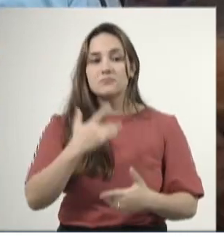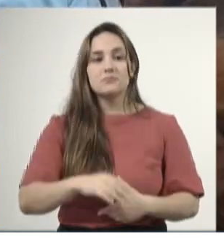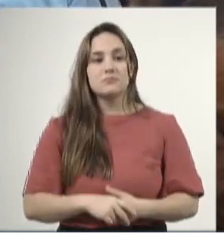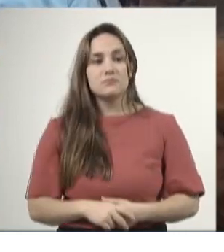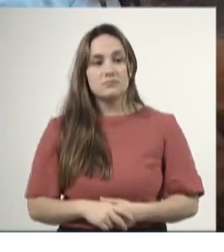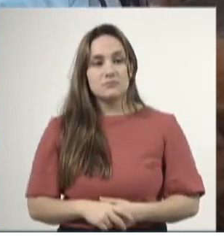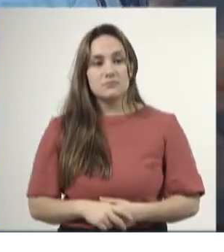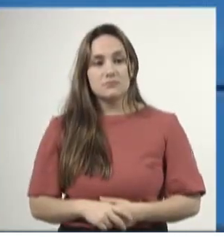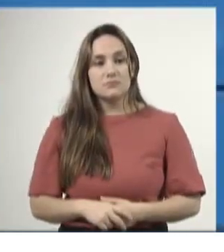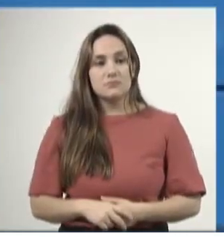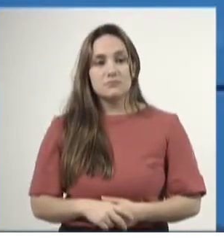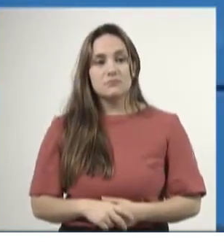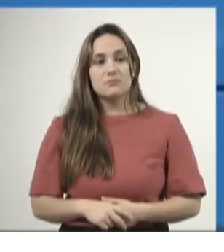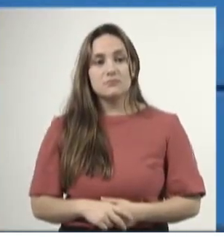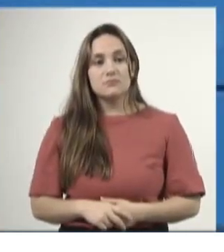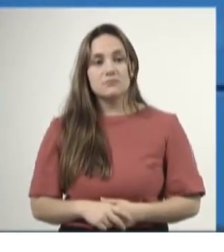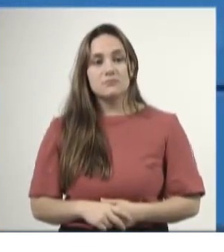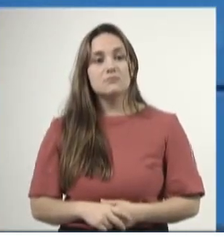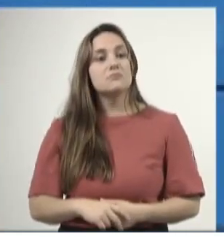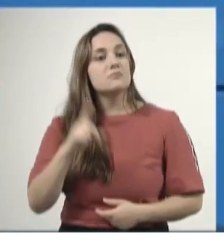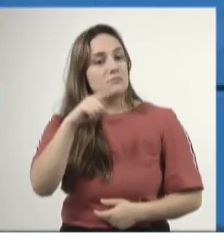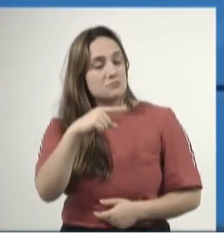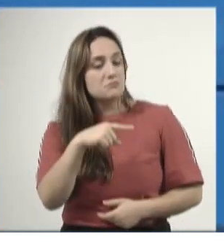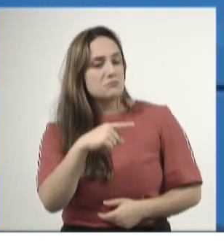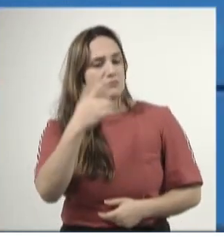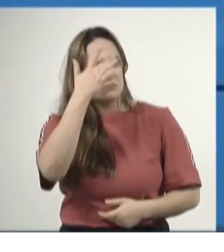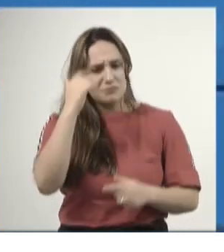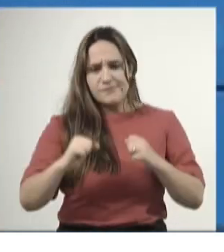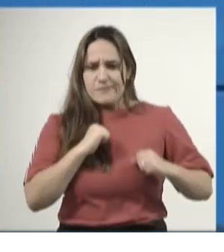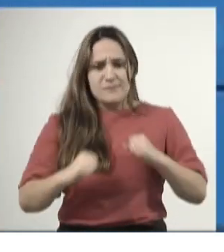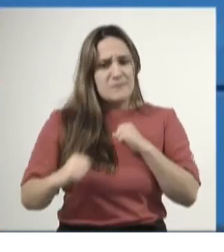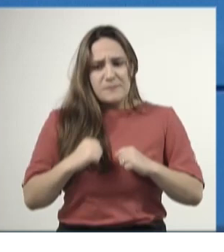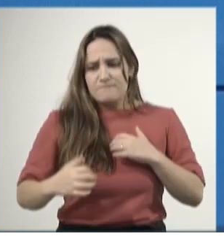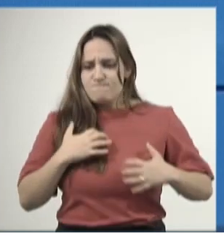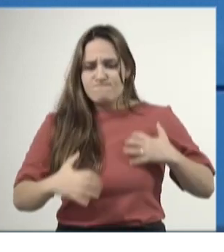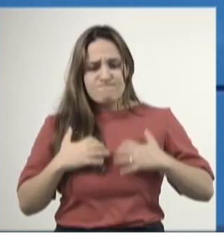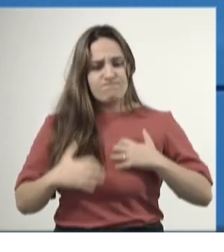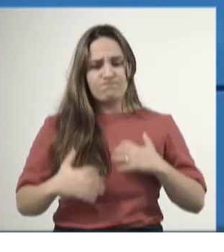de sujeitos hiperativos, hiperconectados,